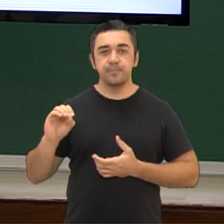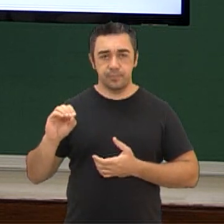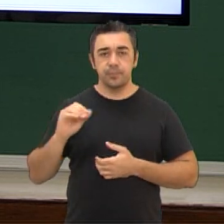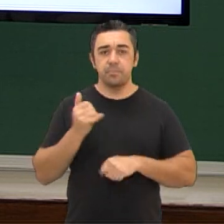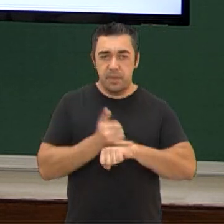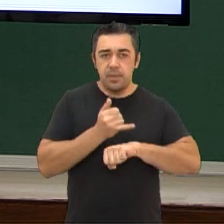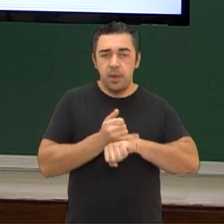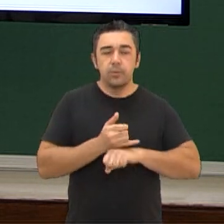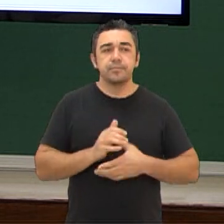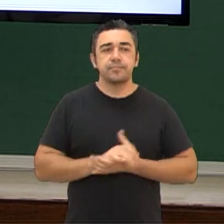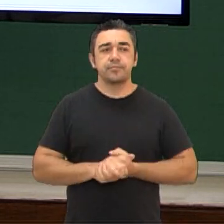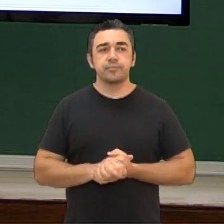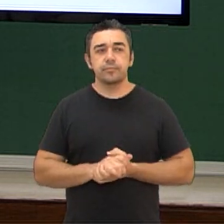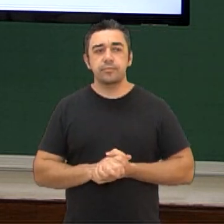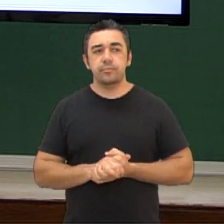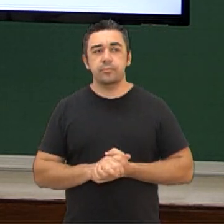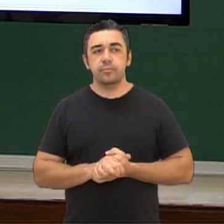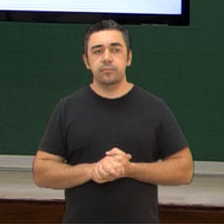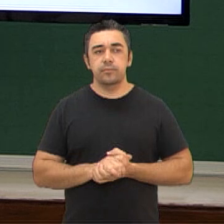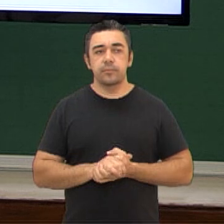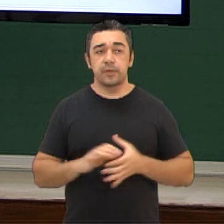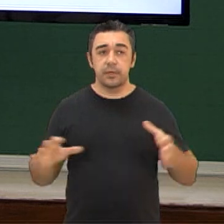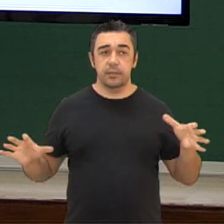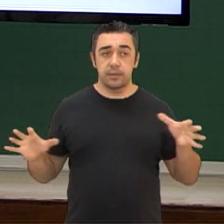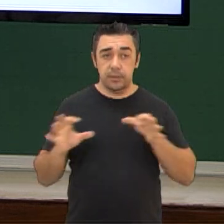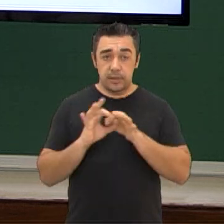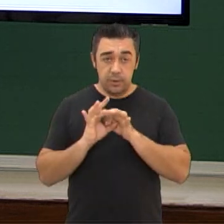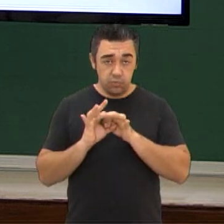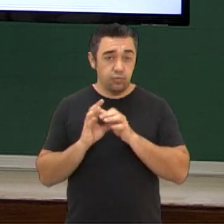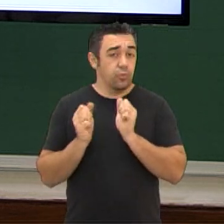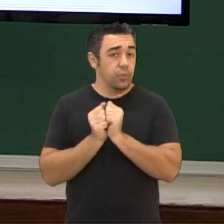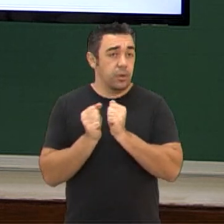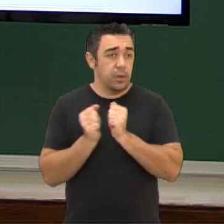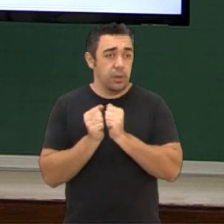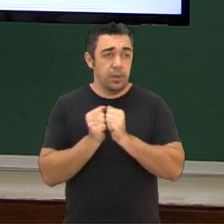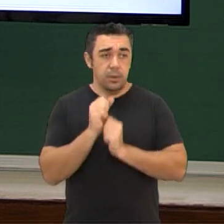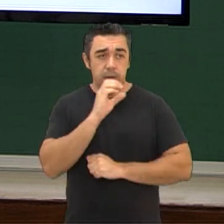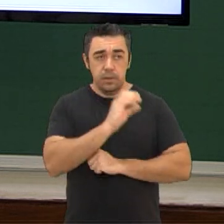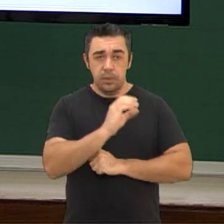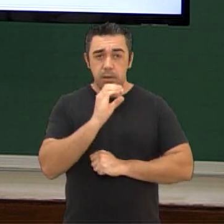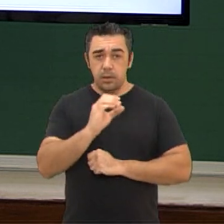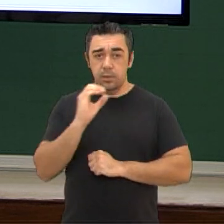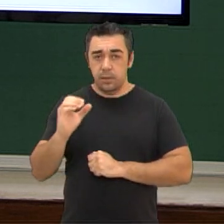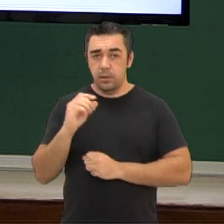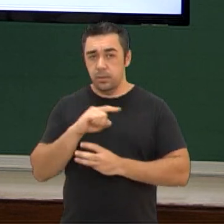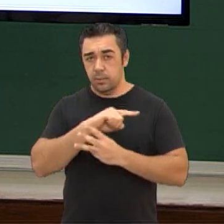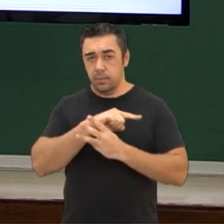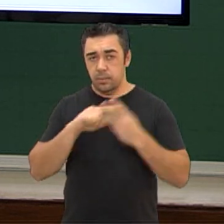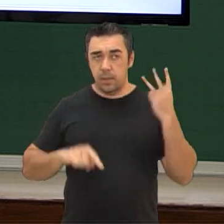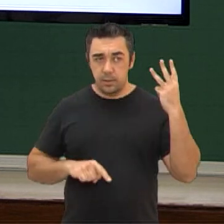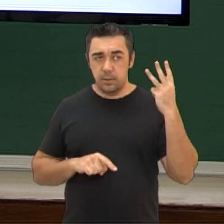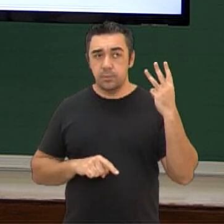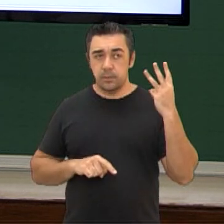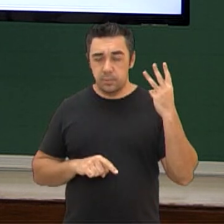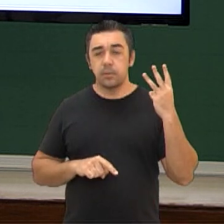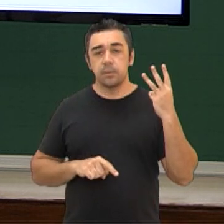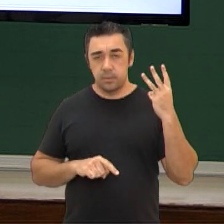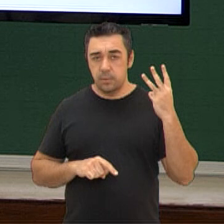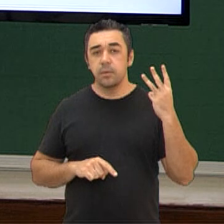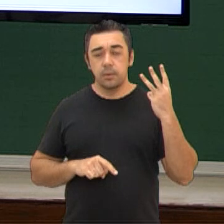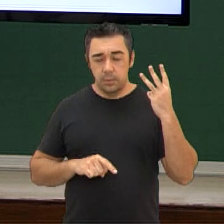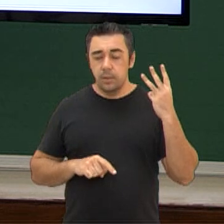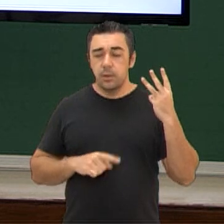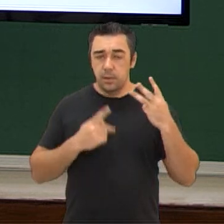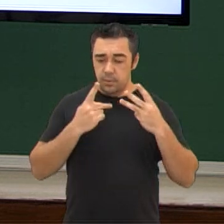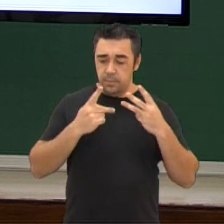metal, certo? Esse lítio está ligado a um radical orgânico. Esse radical, ele